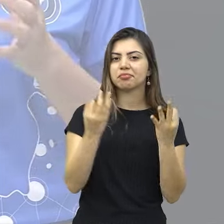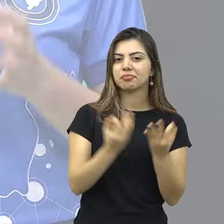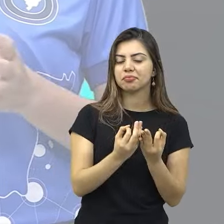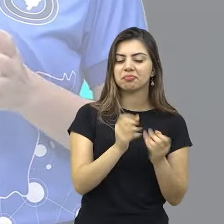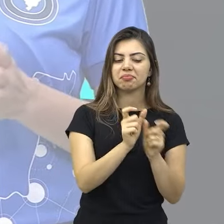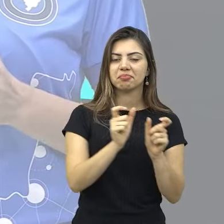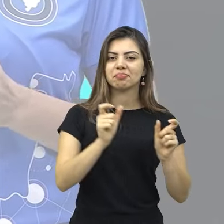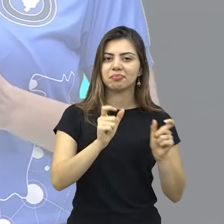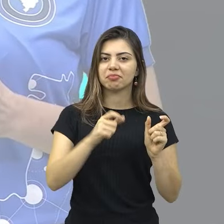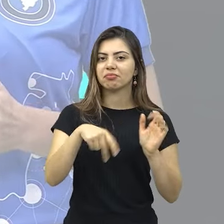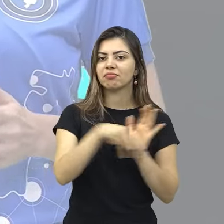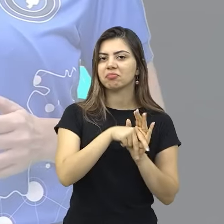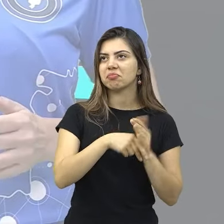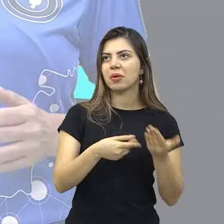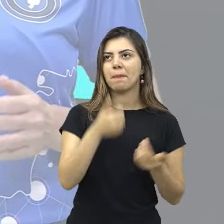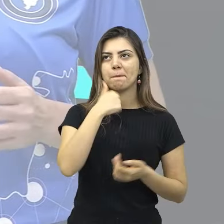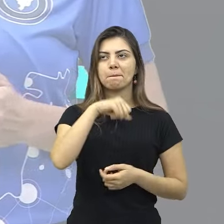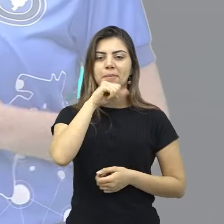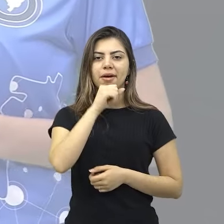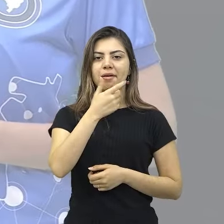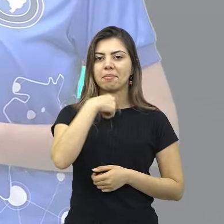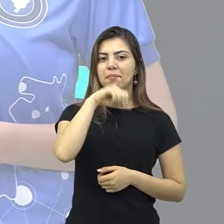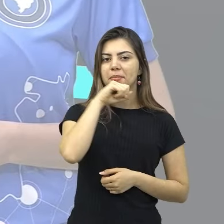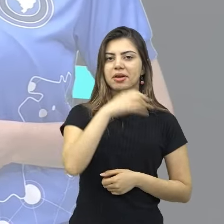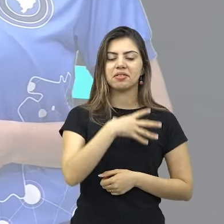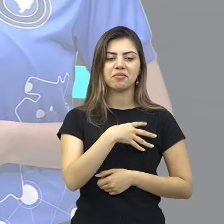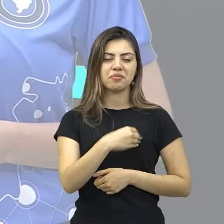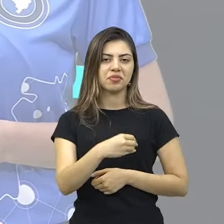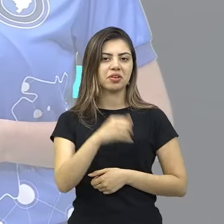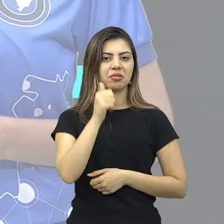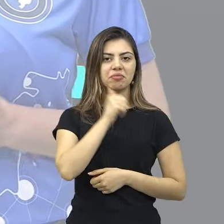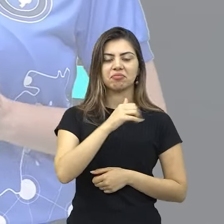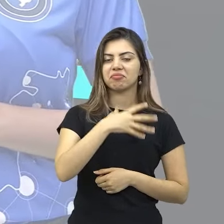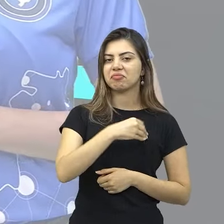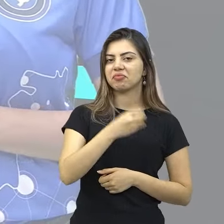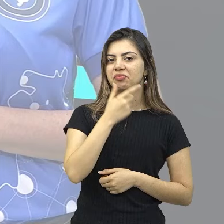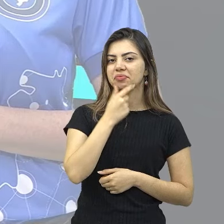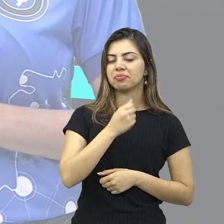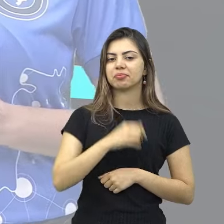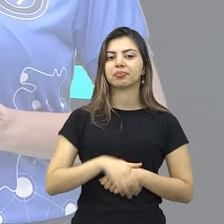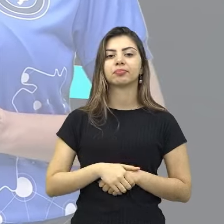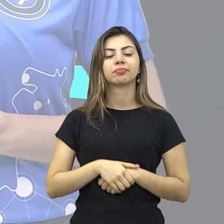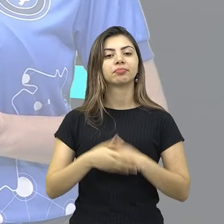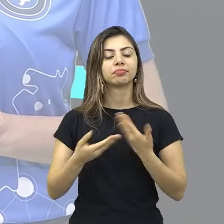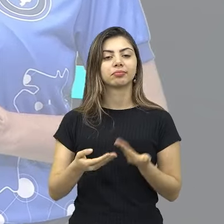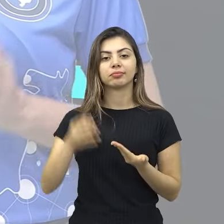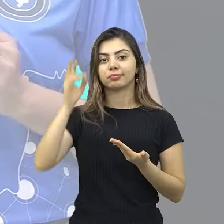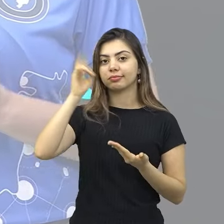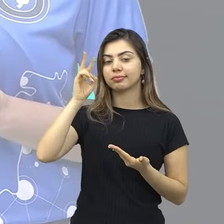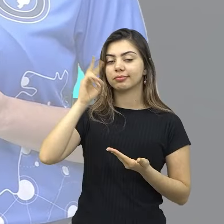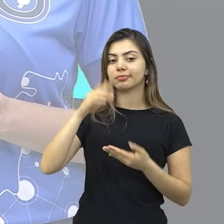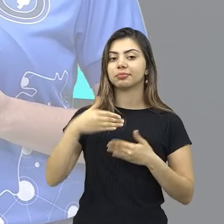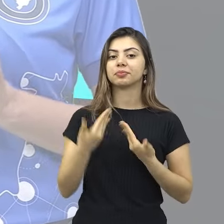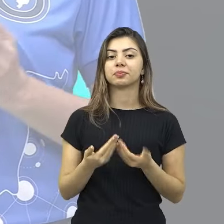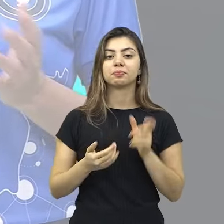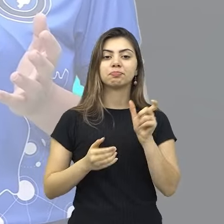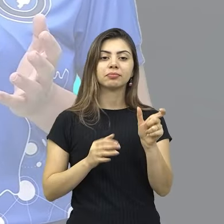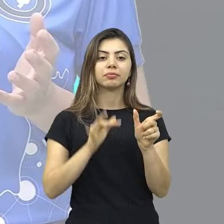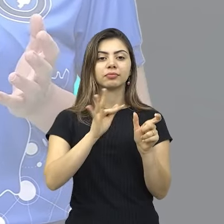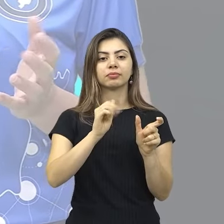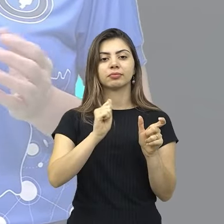Pai, mãe, filho, filha. Vamos acompanhar aqui comigo o nosso vocabulário. Então, primeiramente, né, palavra